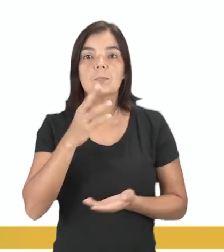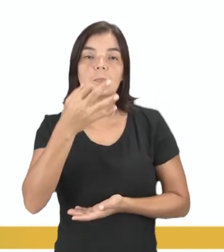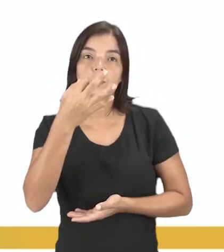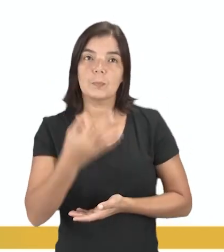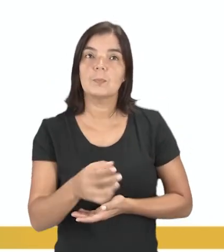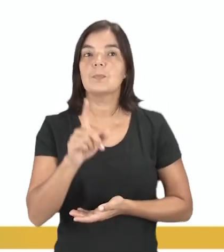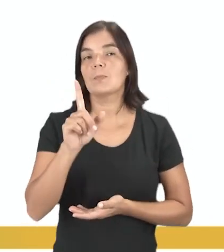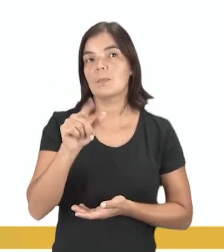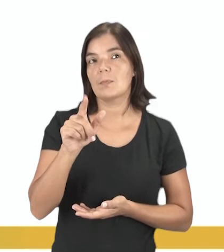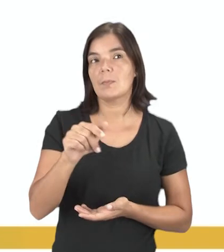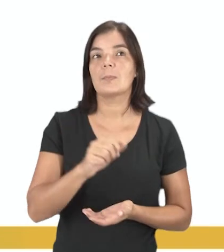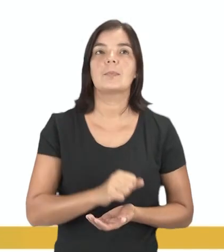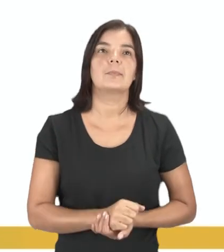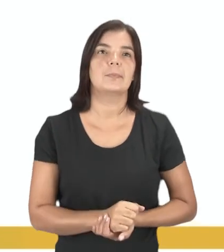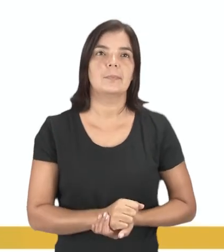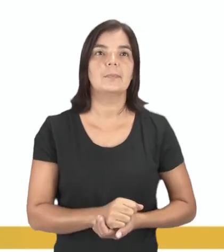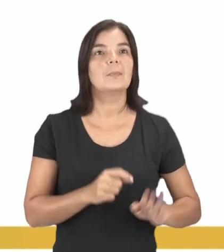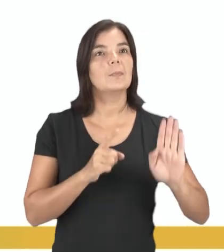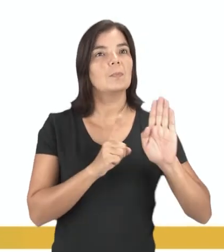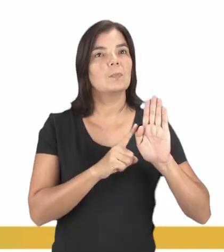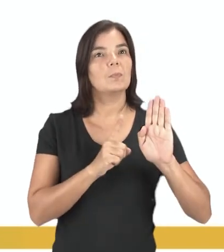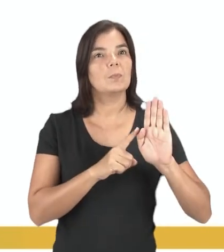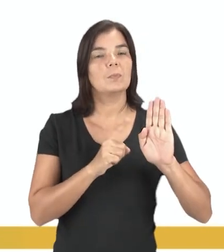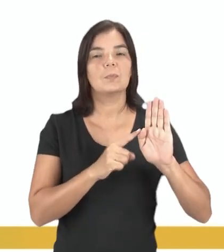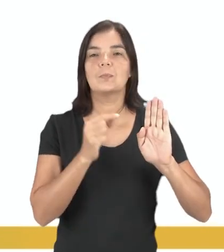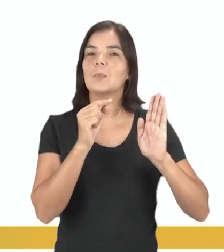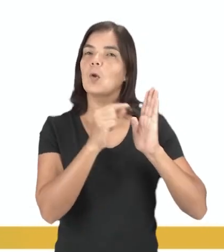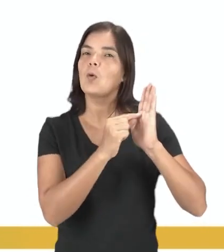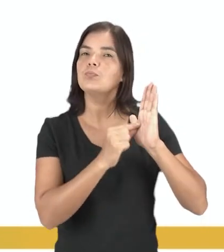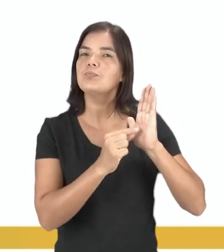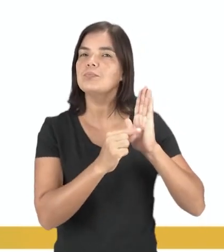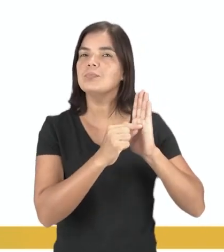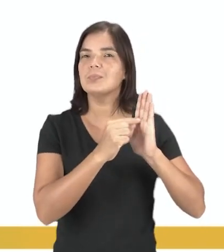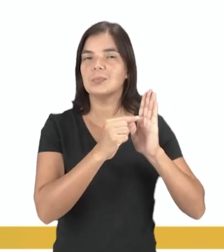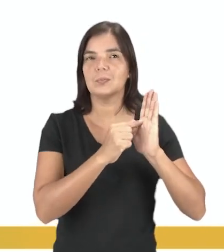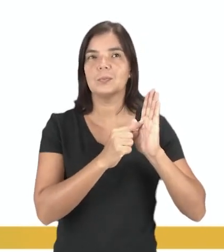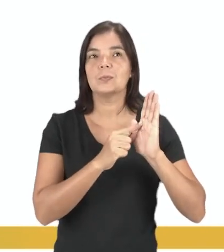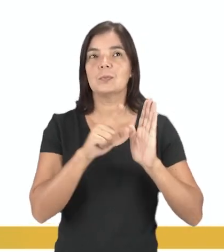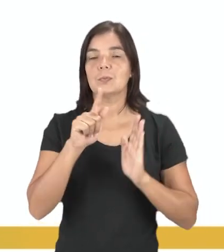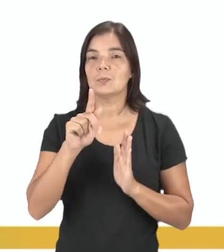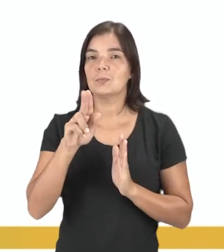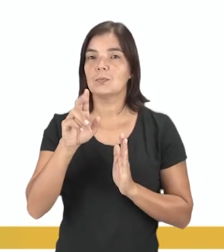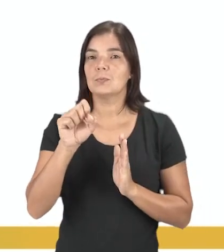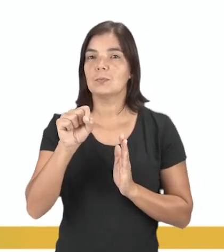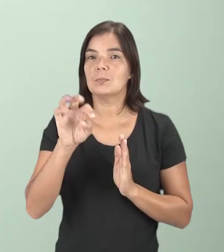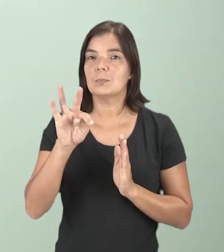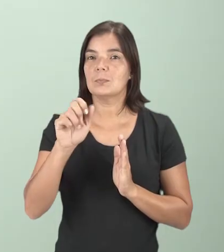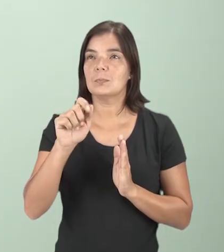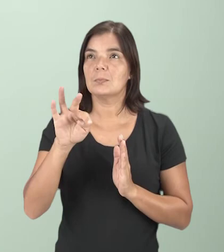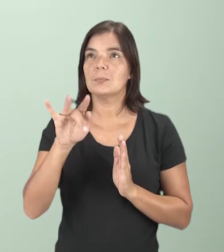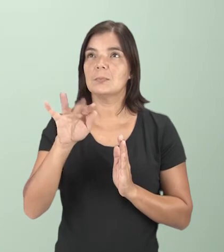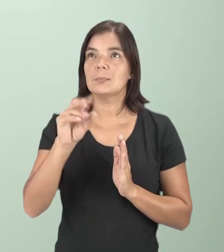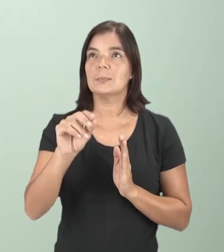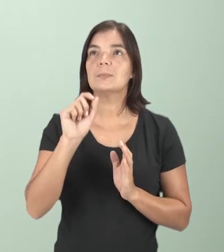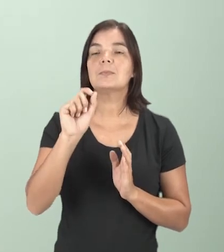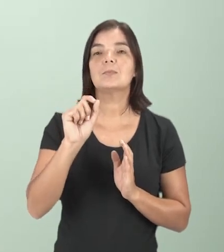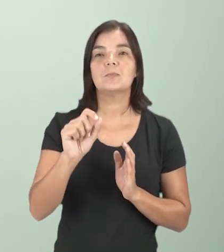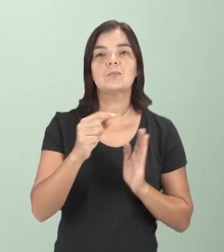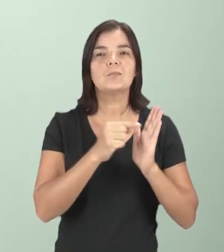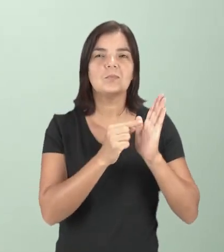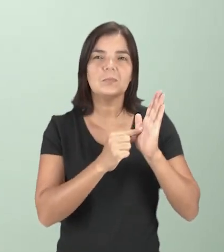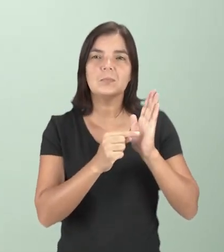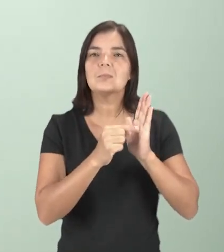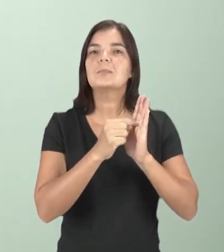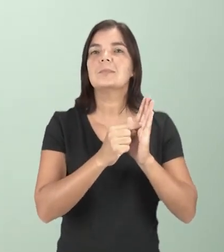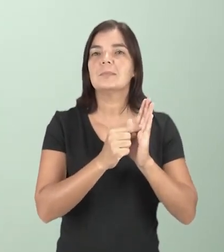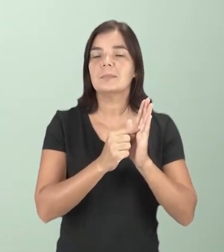correta é a B, botões gustativos. Os botões gustativos são aquelas botãozinhos